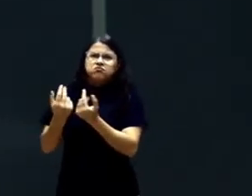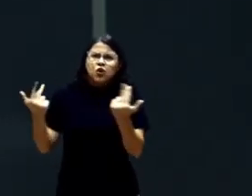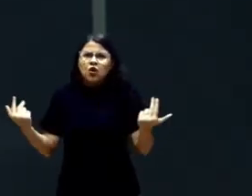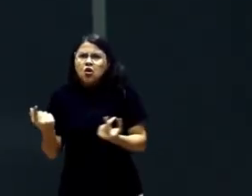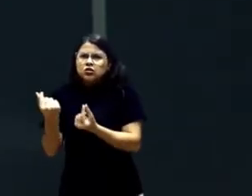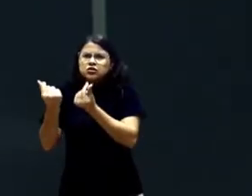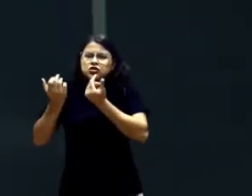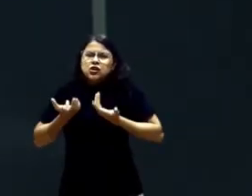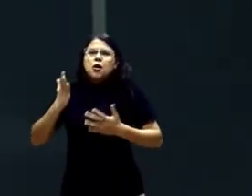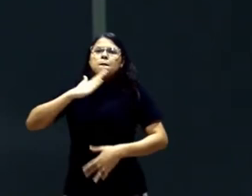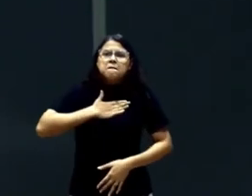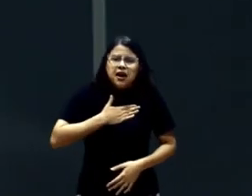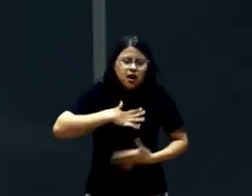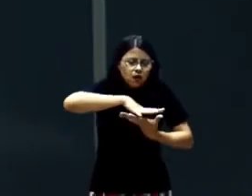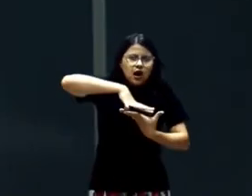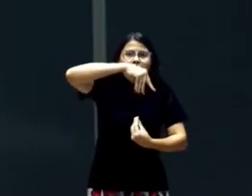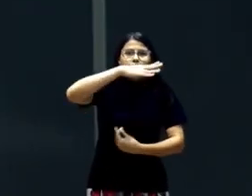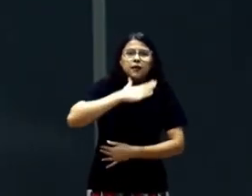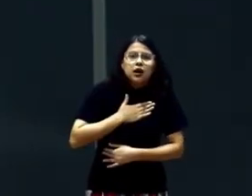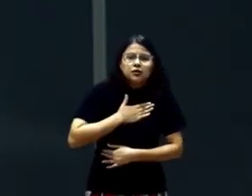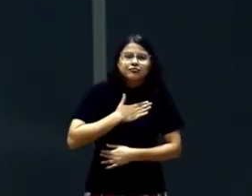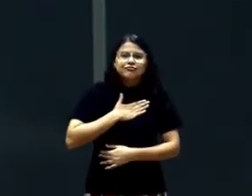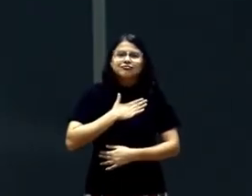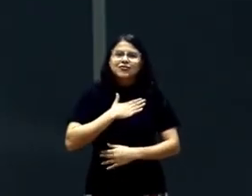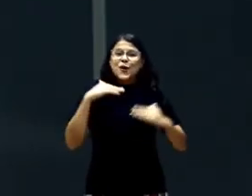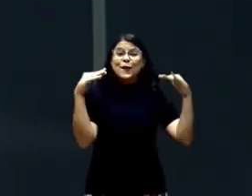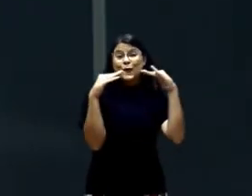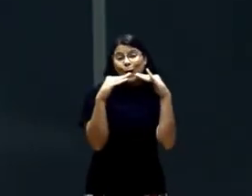Isso é típico de quem é ganancioso.